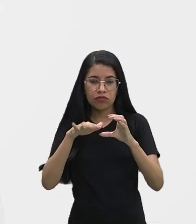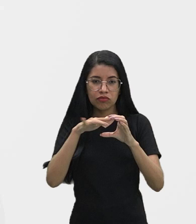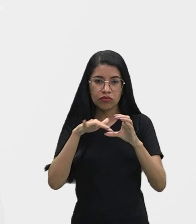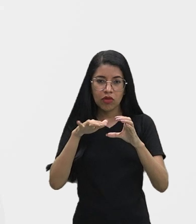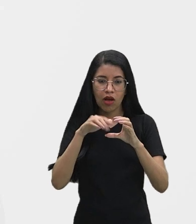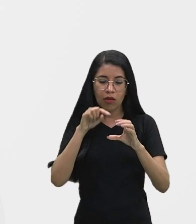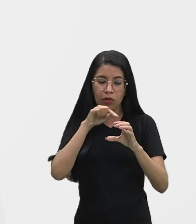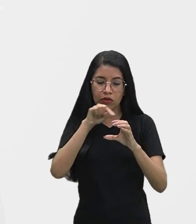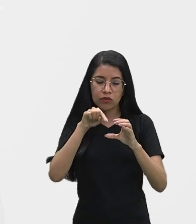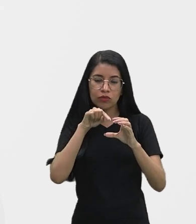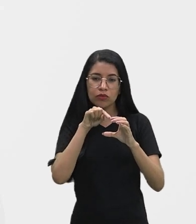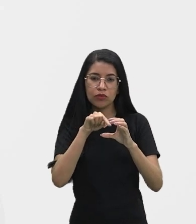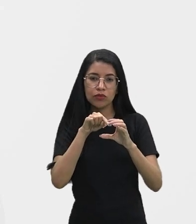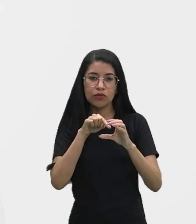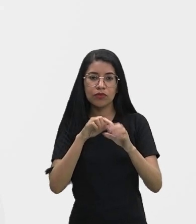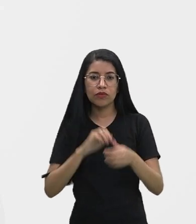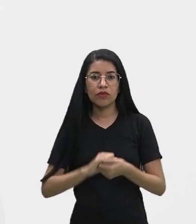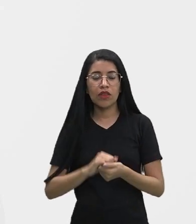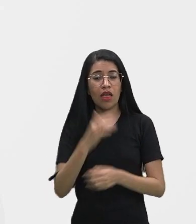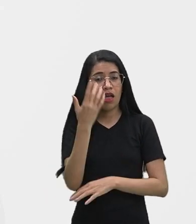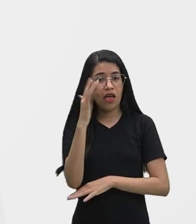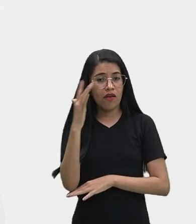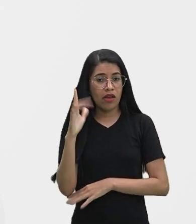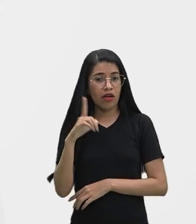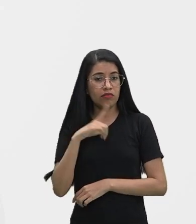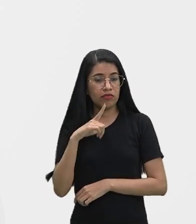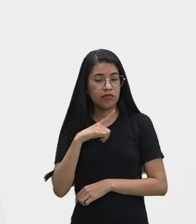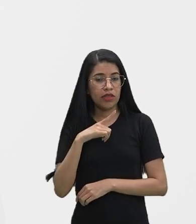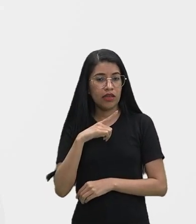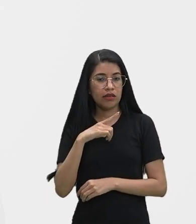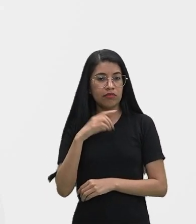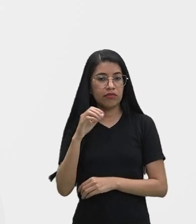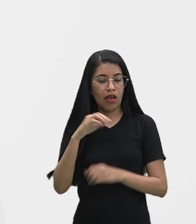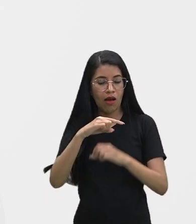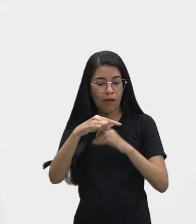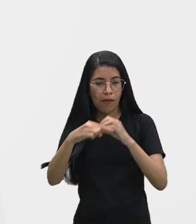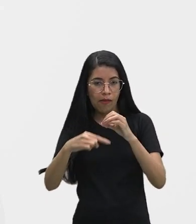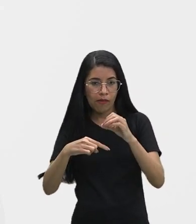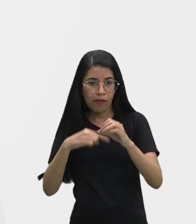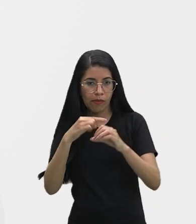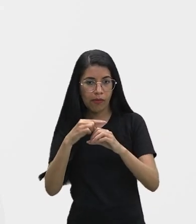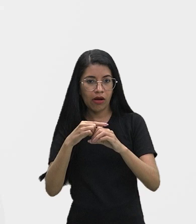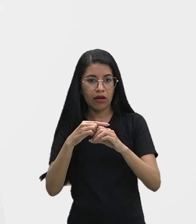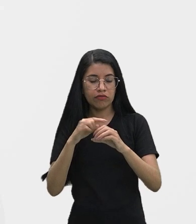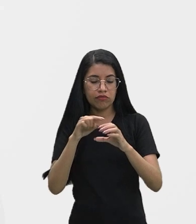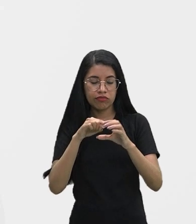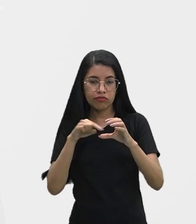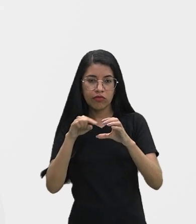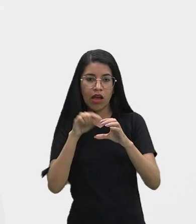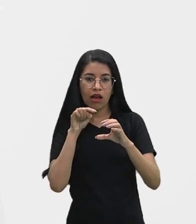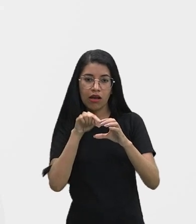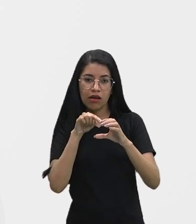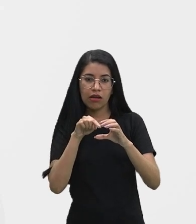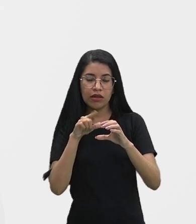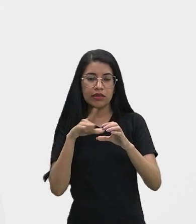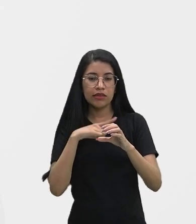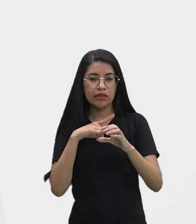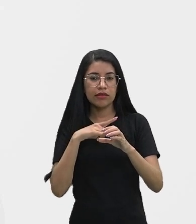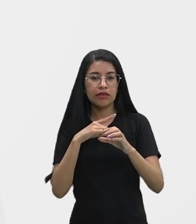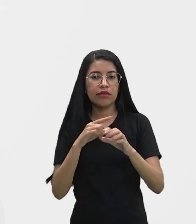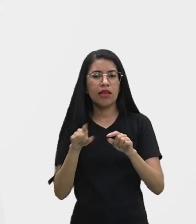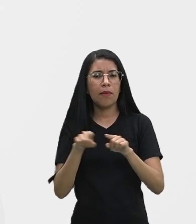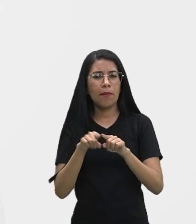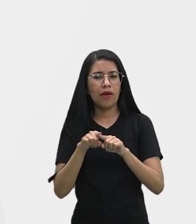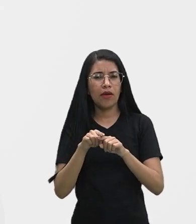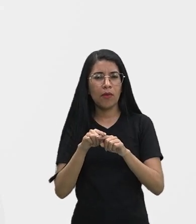tem parede celular, membrana plasmática, citoplasma e núcleo. Ela também tem uma